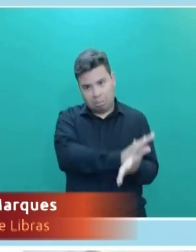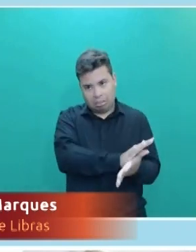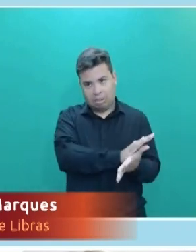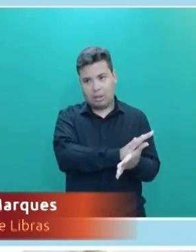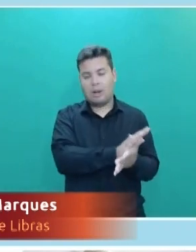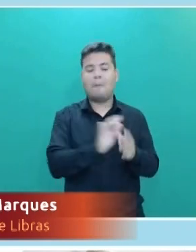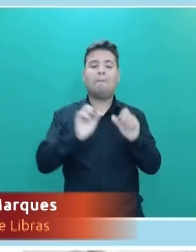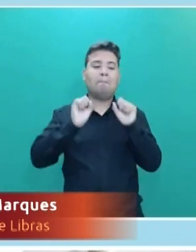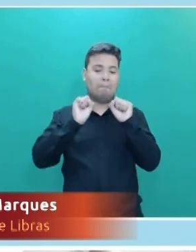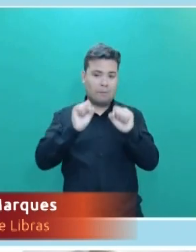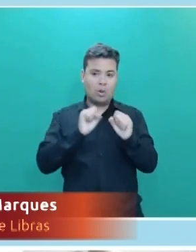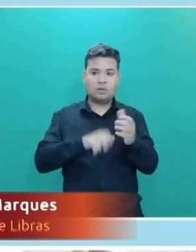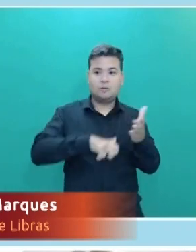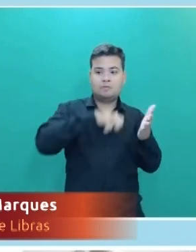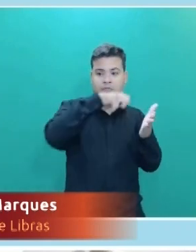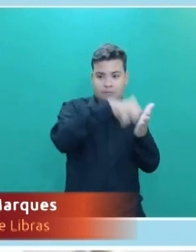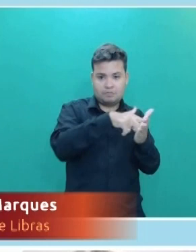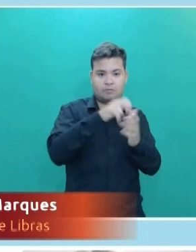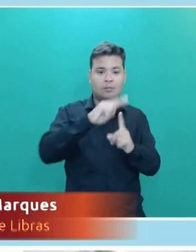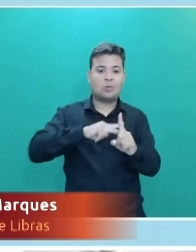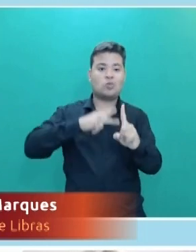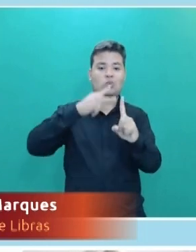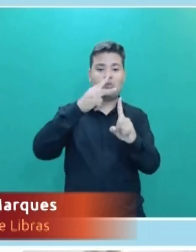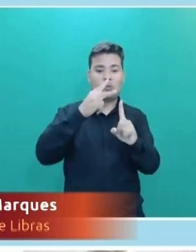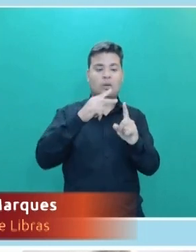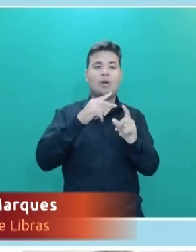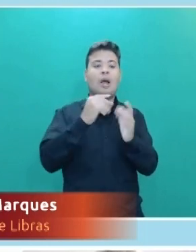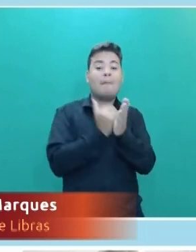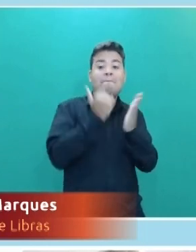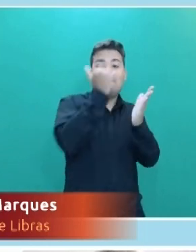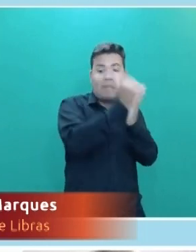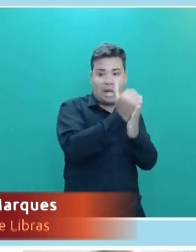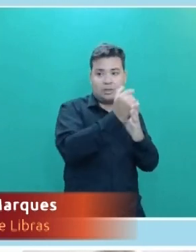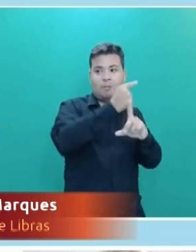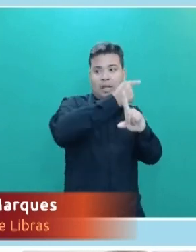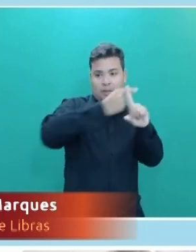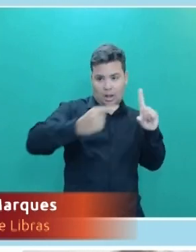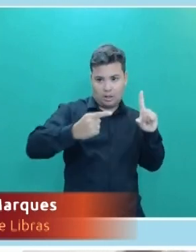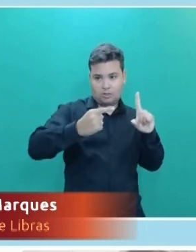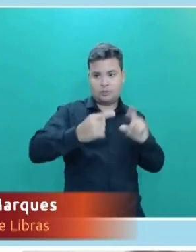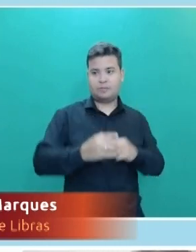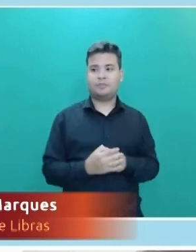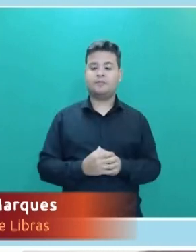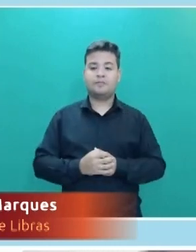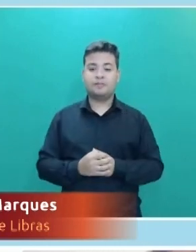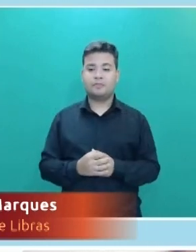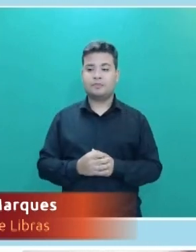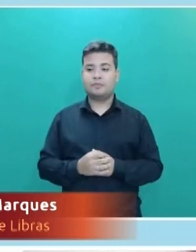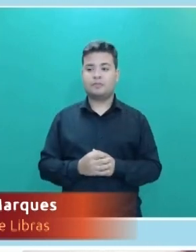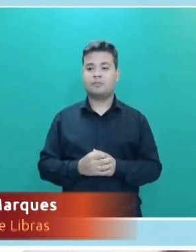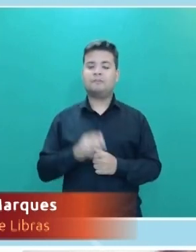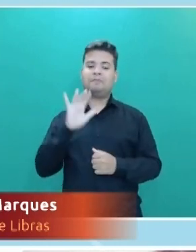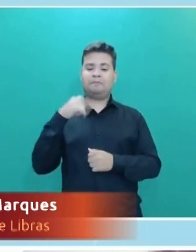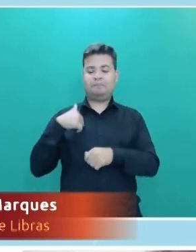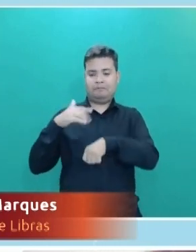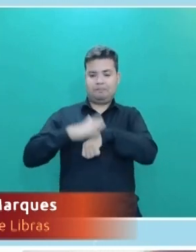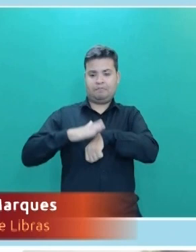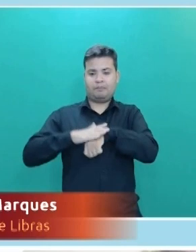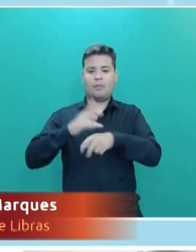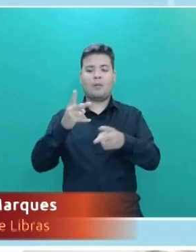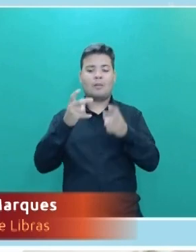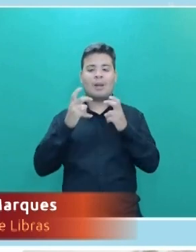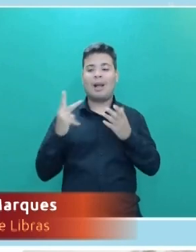ser aumentada pela metade. E o que eu vejo é que há muita essa